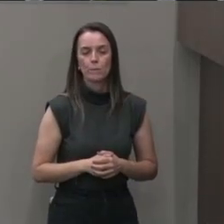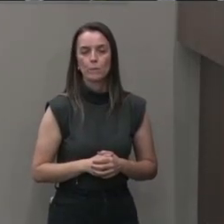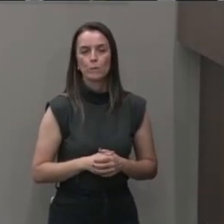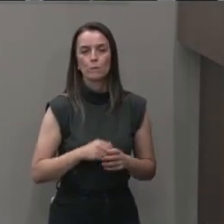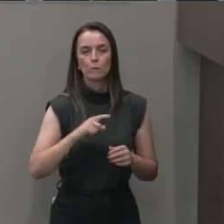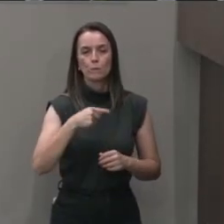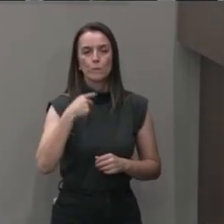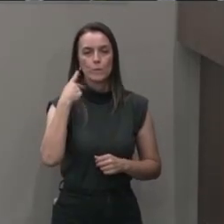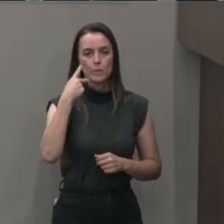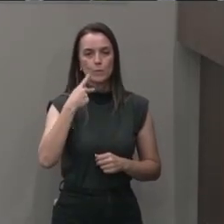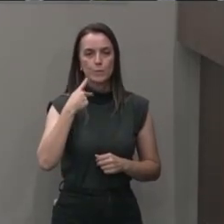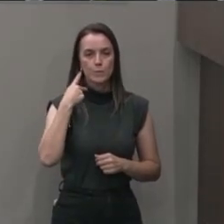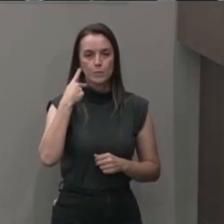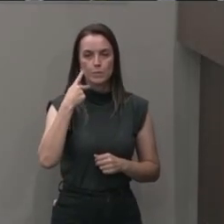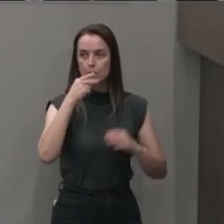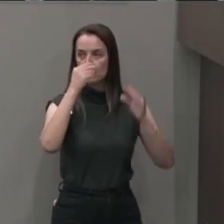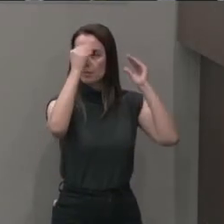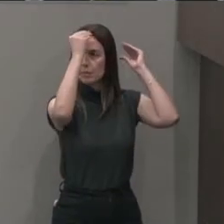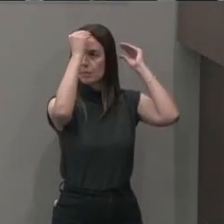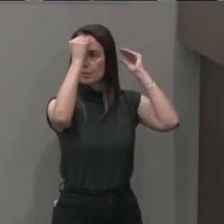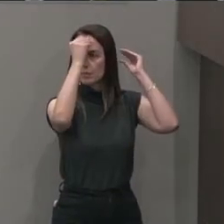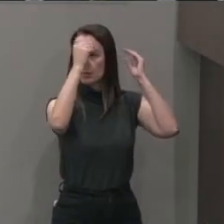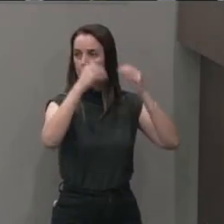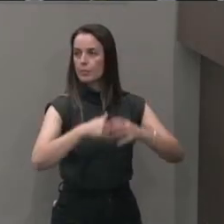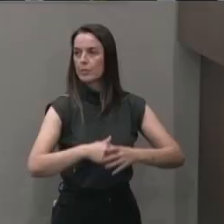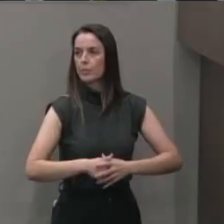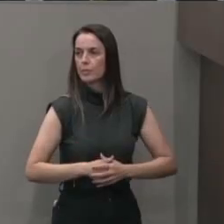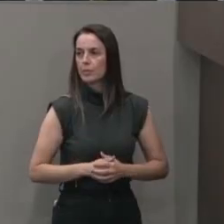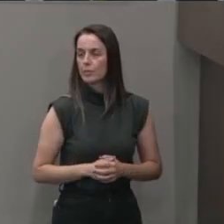Próxima vereadora Ada Cristina Monareto.